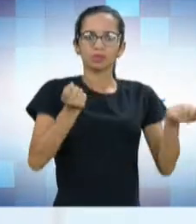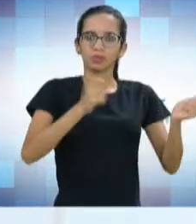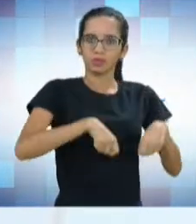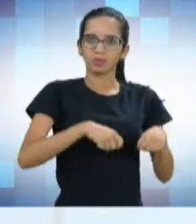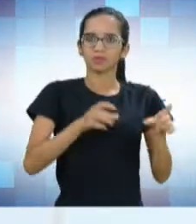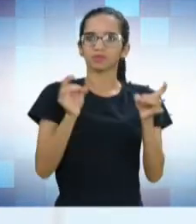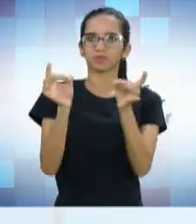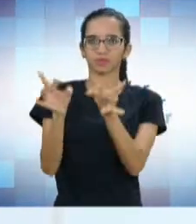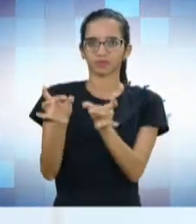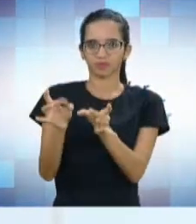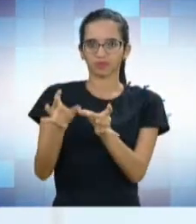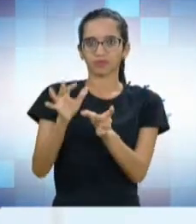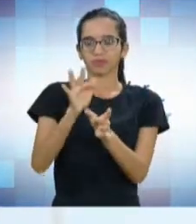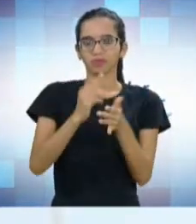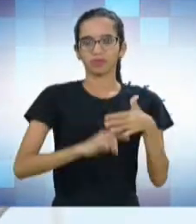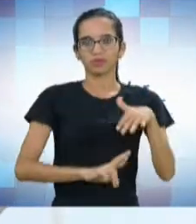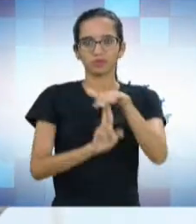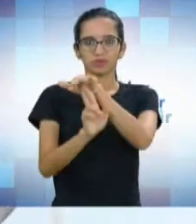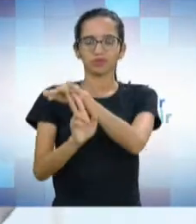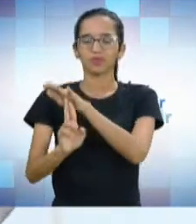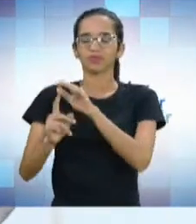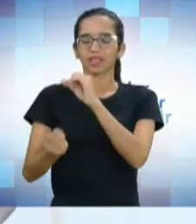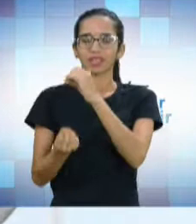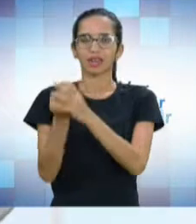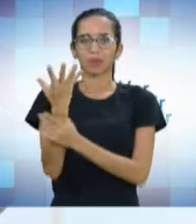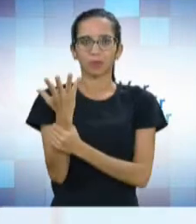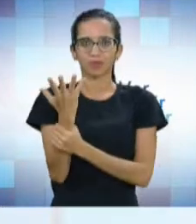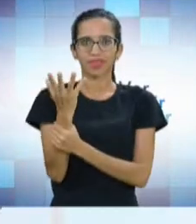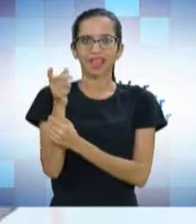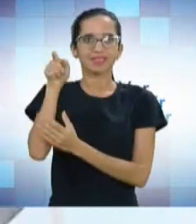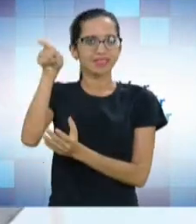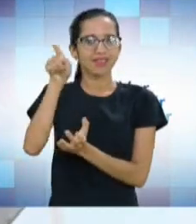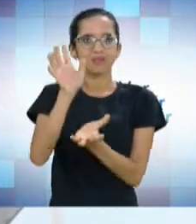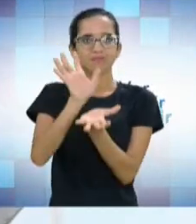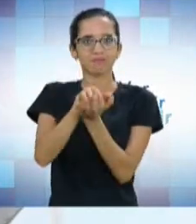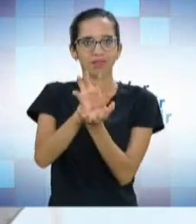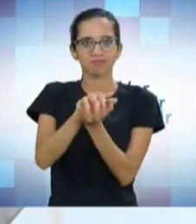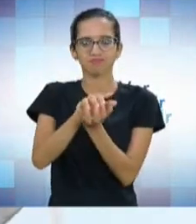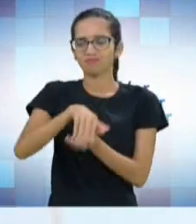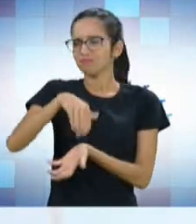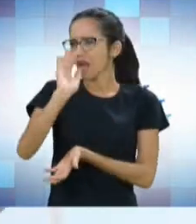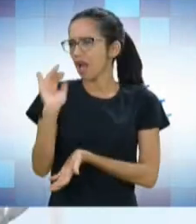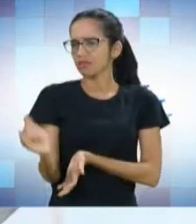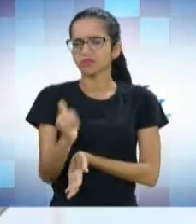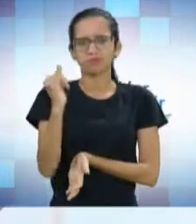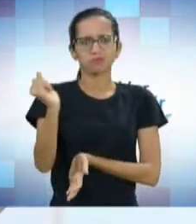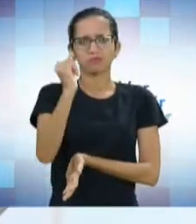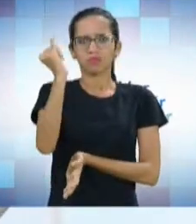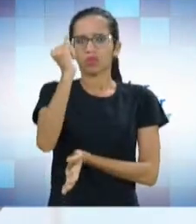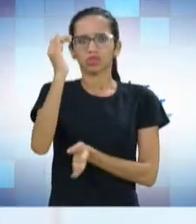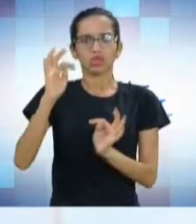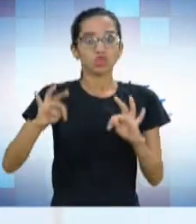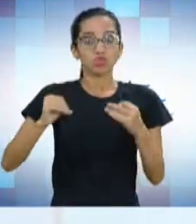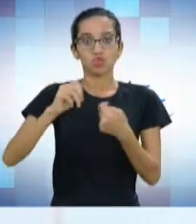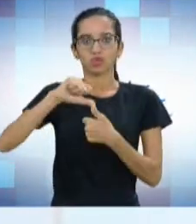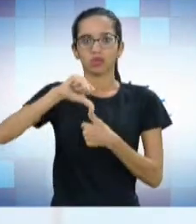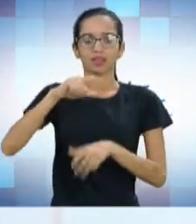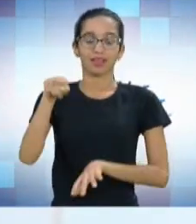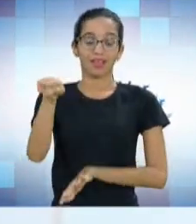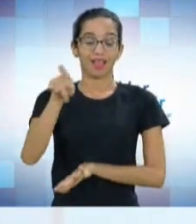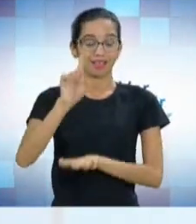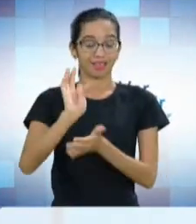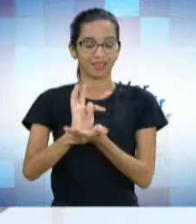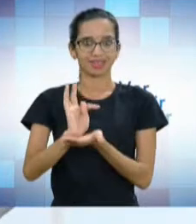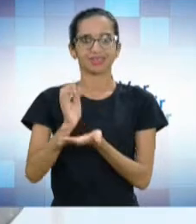é uma feira de artesanato que acontece em recife uma das maiores da américa latina e lá estava teresina com certeza